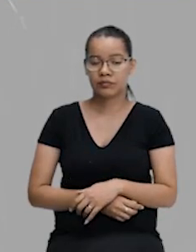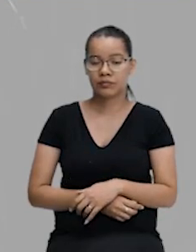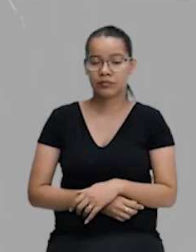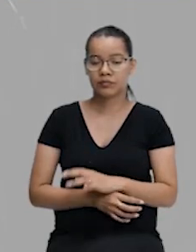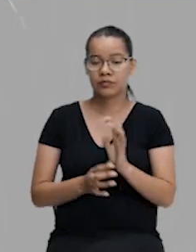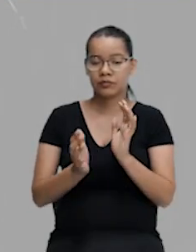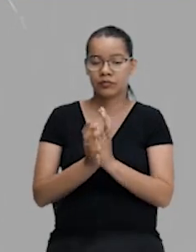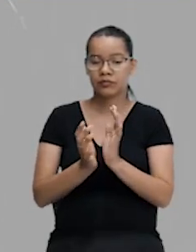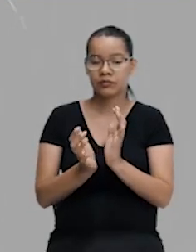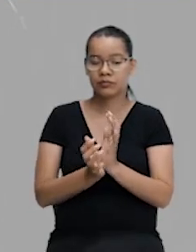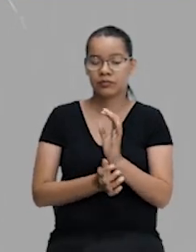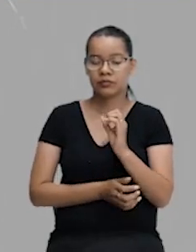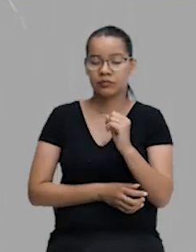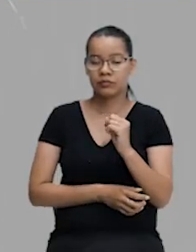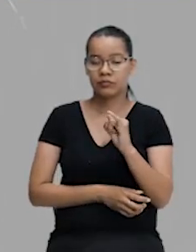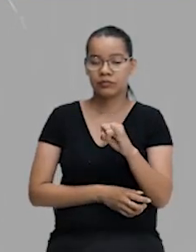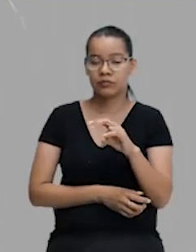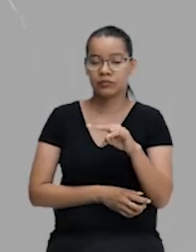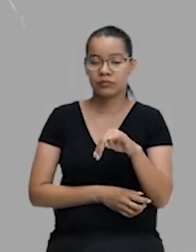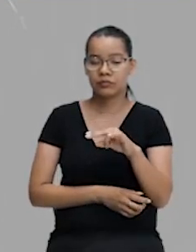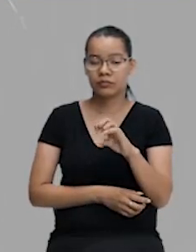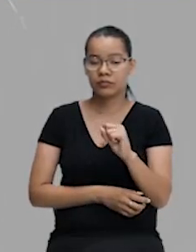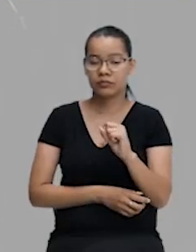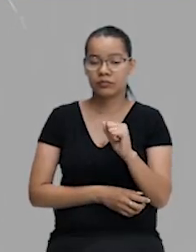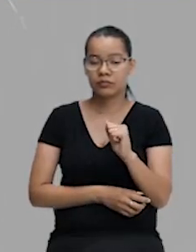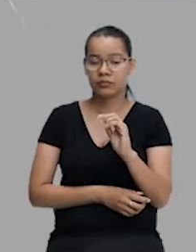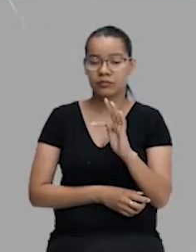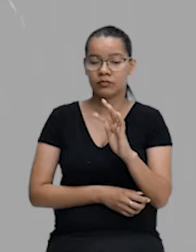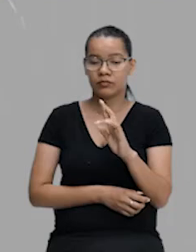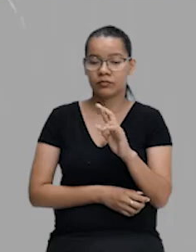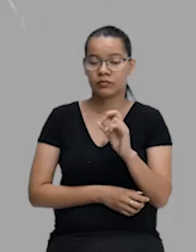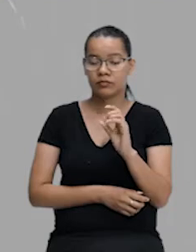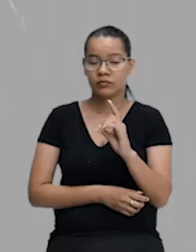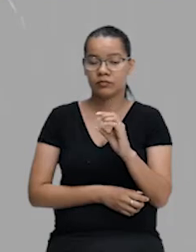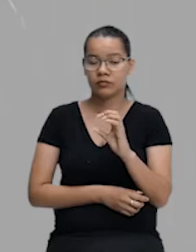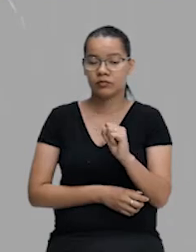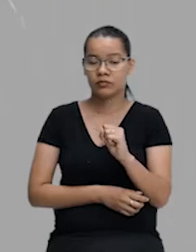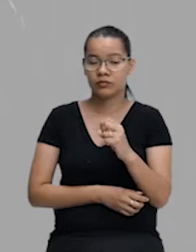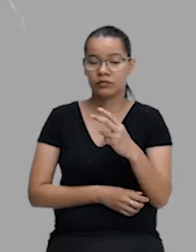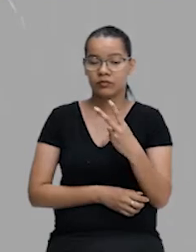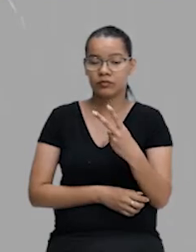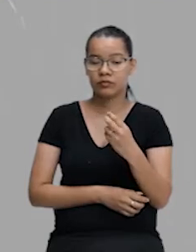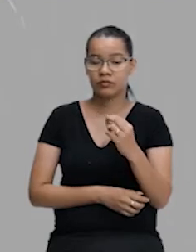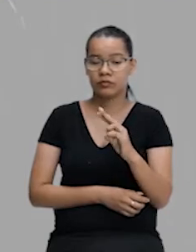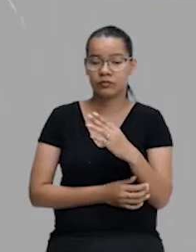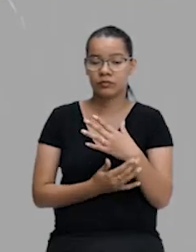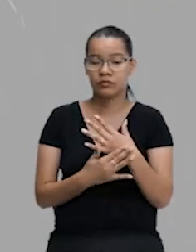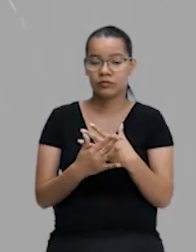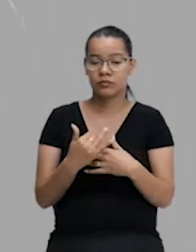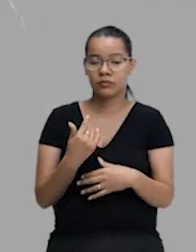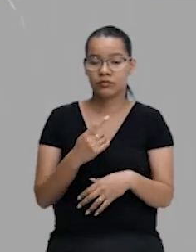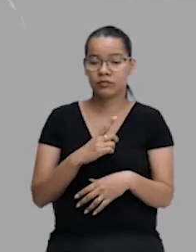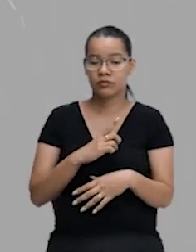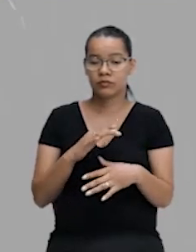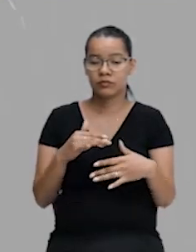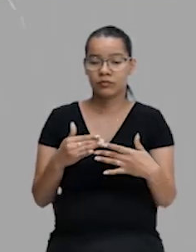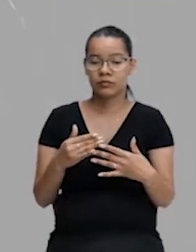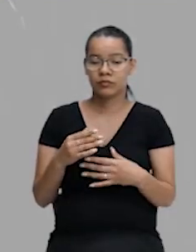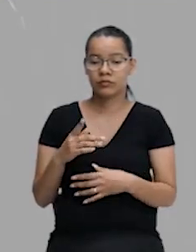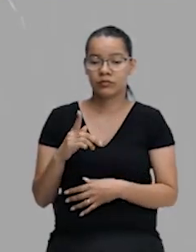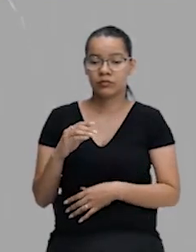grupos saturados forem grupos insaturados, 2 ou mais grupos insaturados, aí nós vamos ter o que? Um